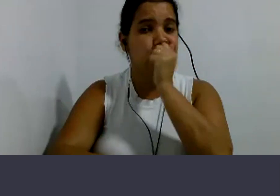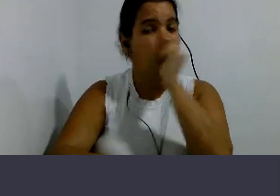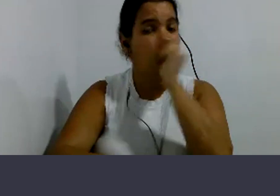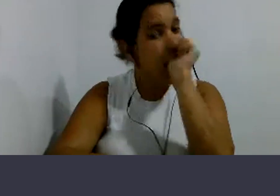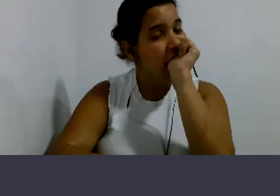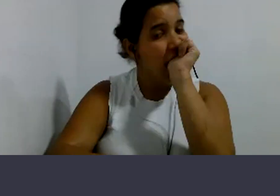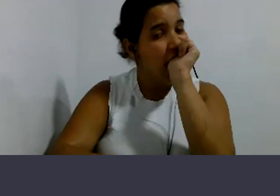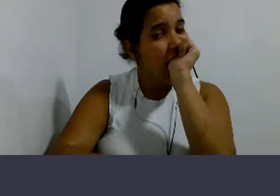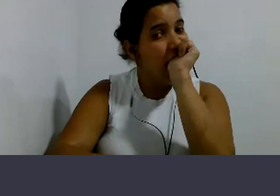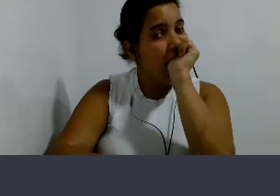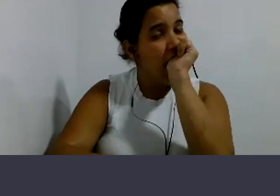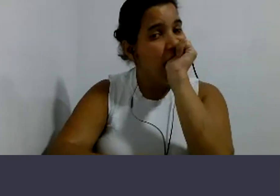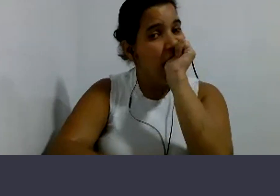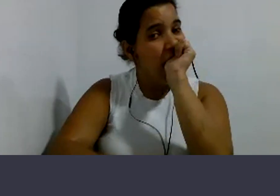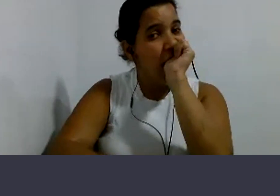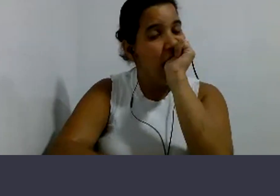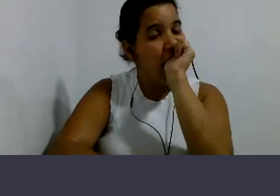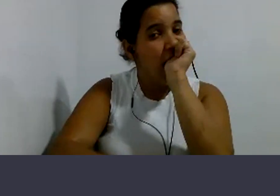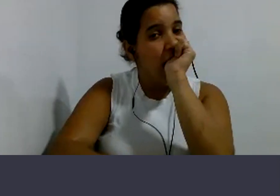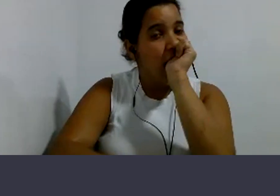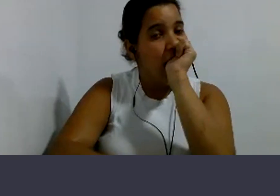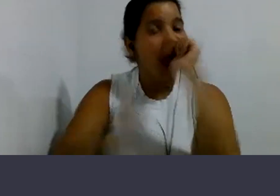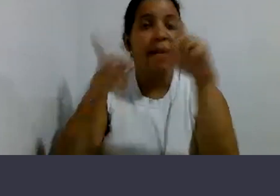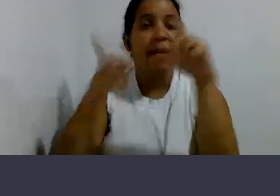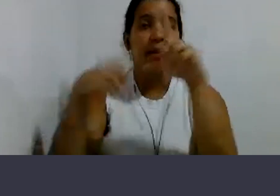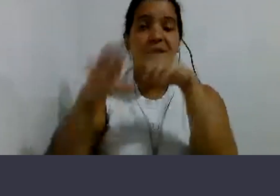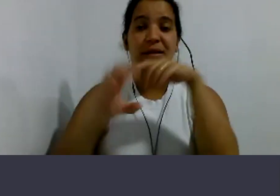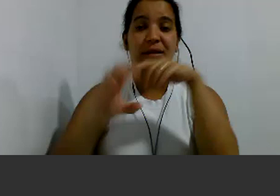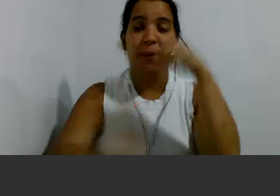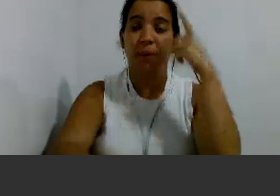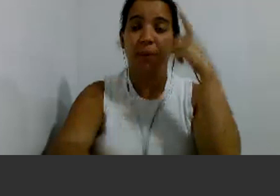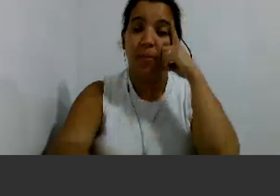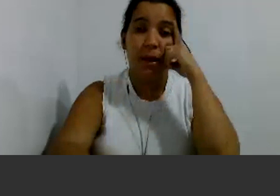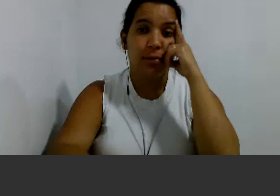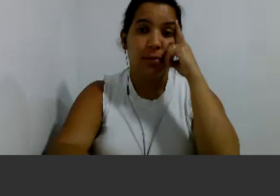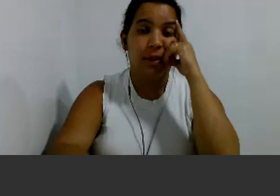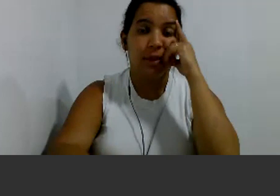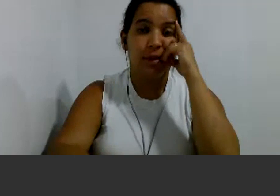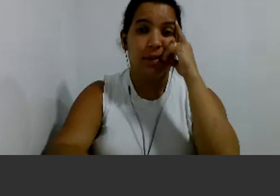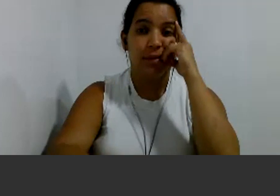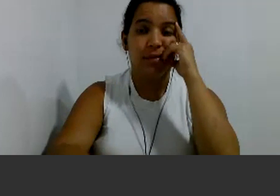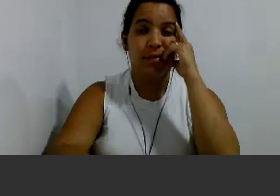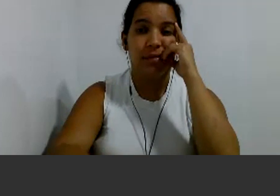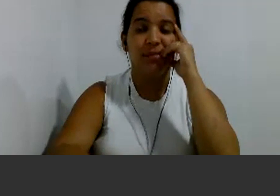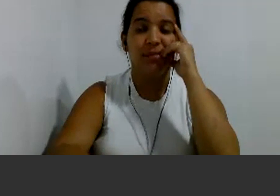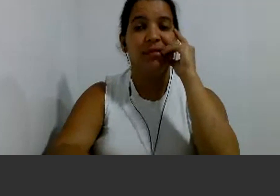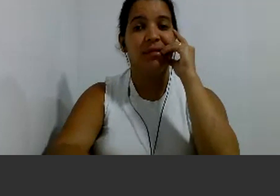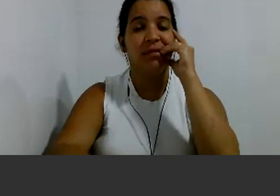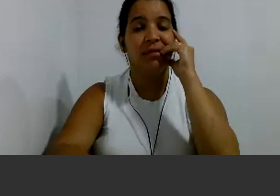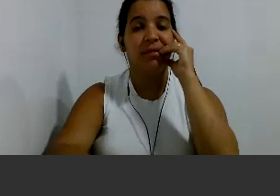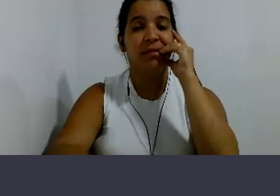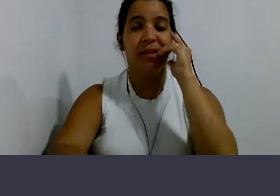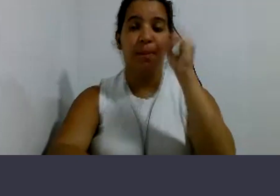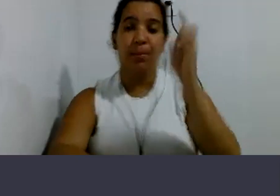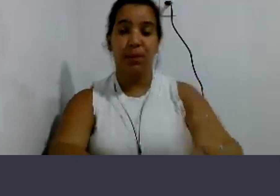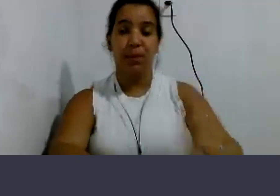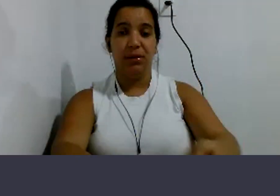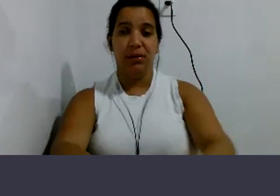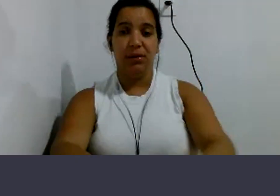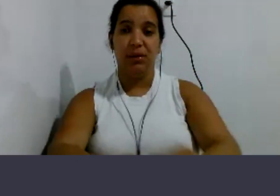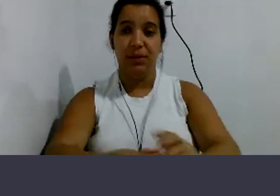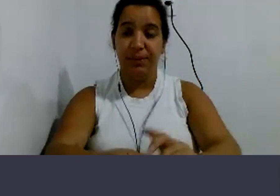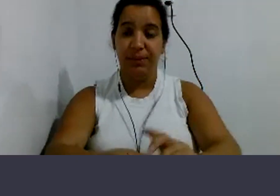a C, por favor? A C, por quê? Que houver alterações dos índices hematimétricos? É